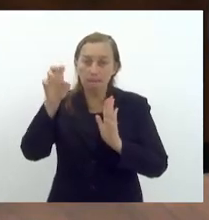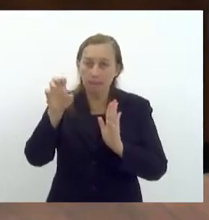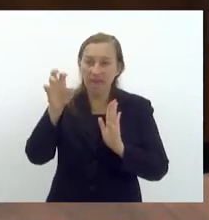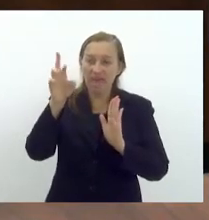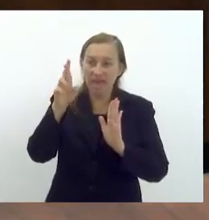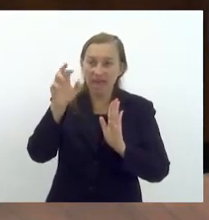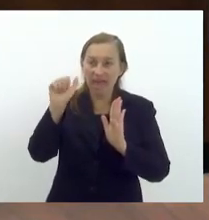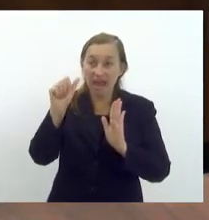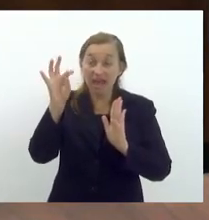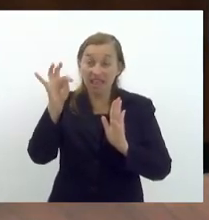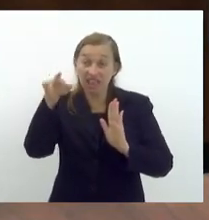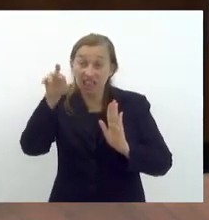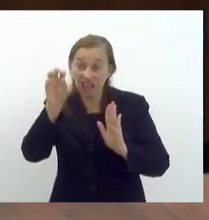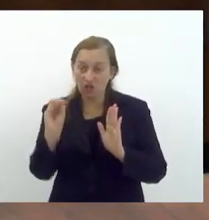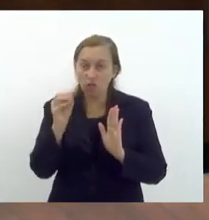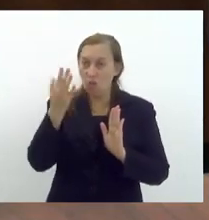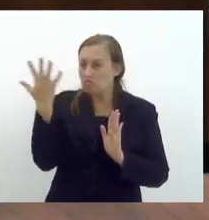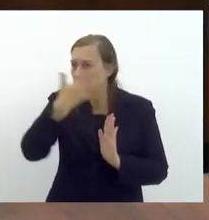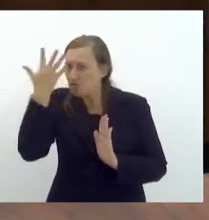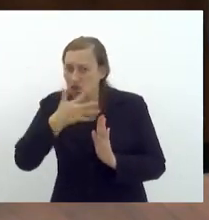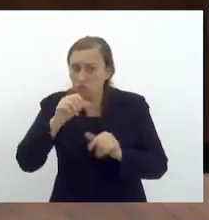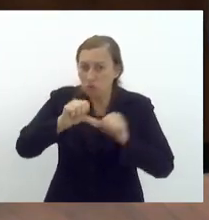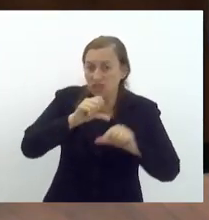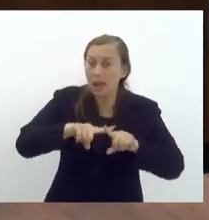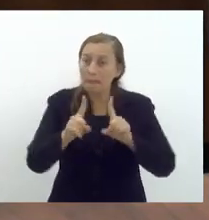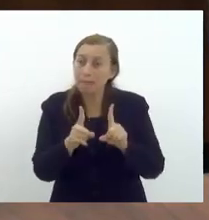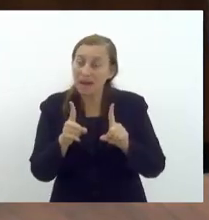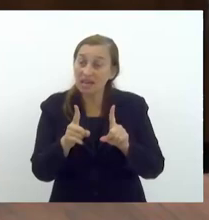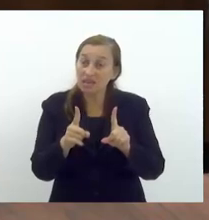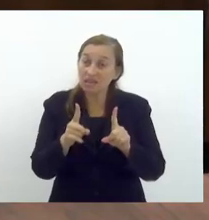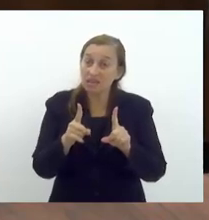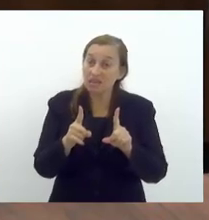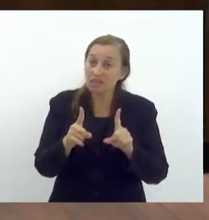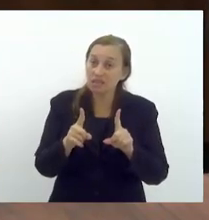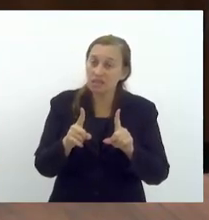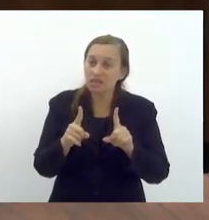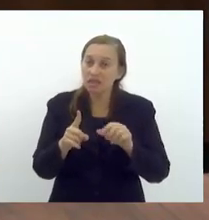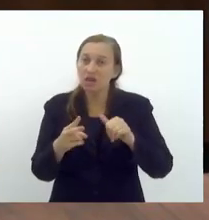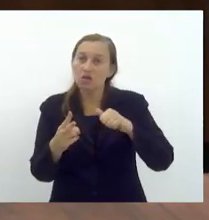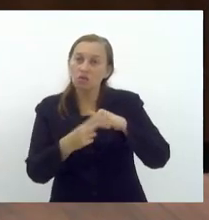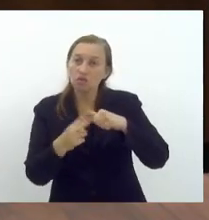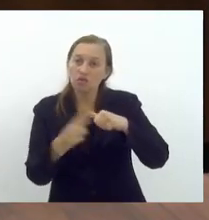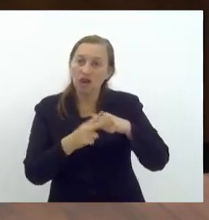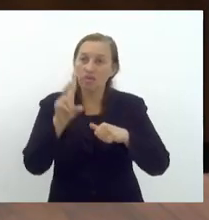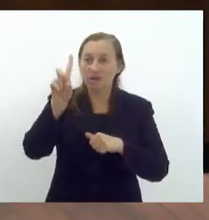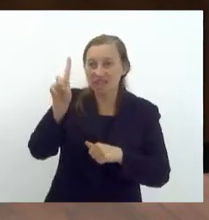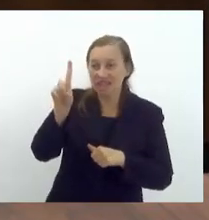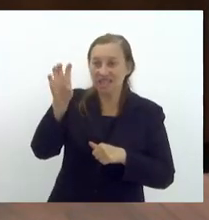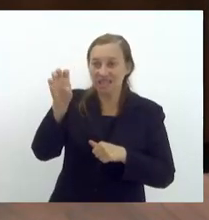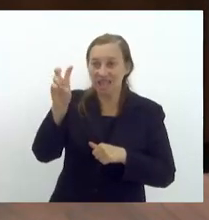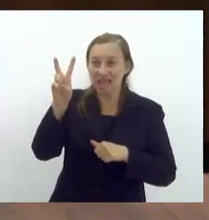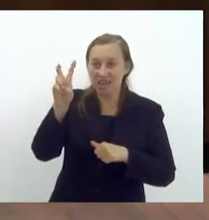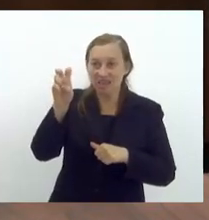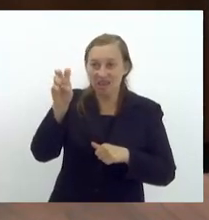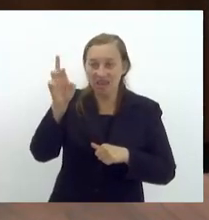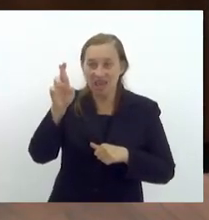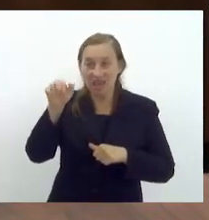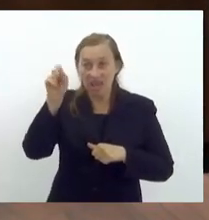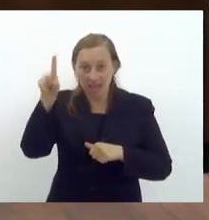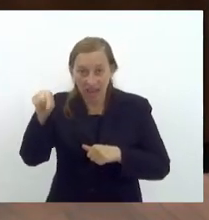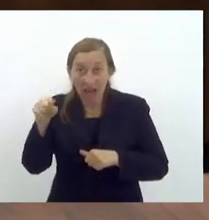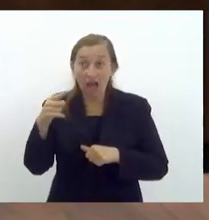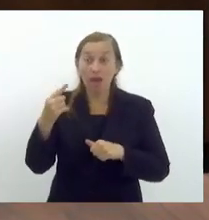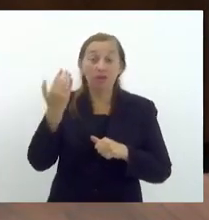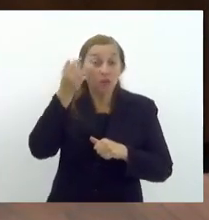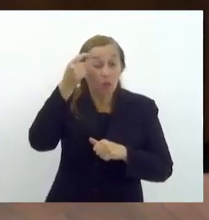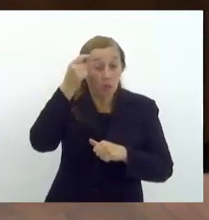nessa mudança mas só tenho dúvida no deverá destinar ou deverá aplicar para a gente chegar um consenso aqui para que eu